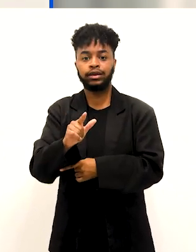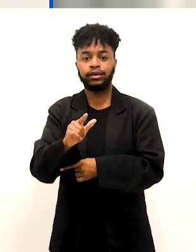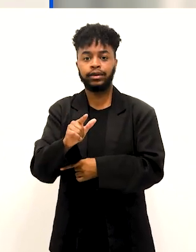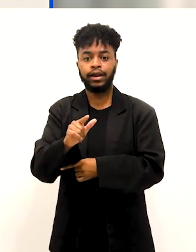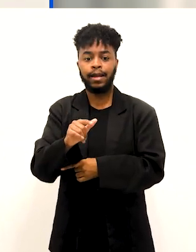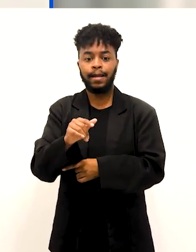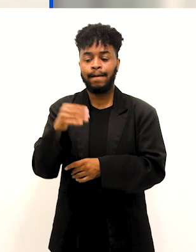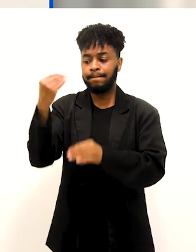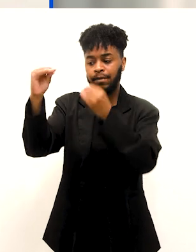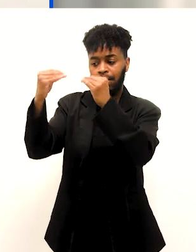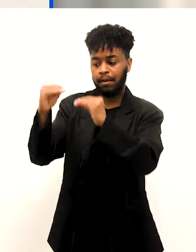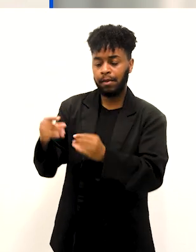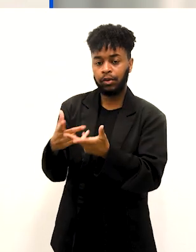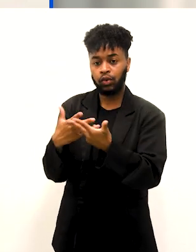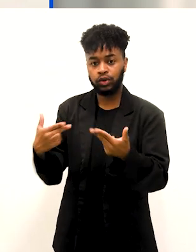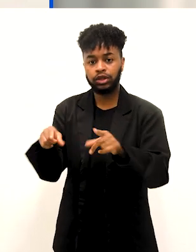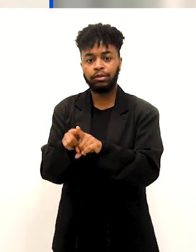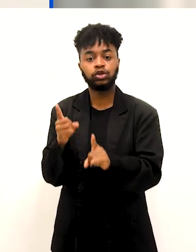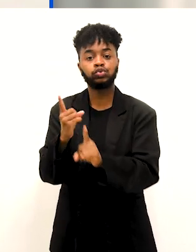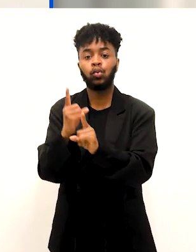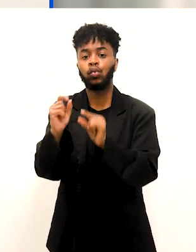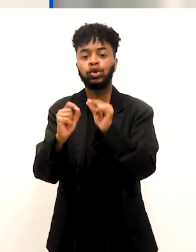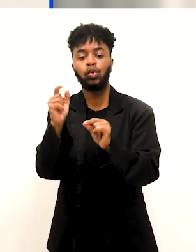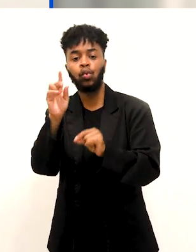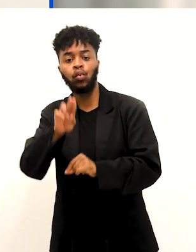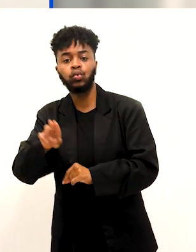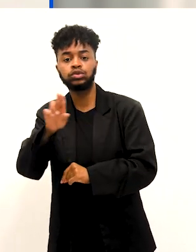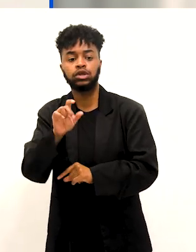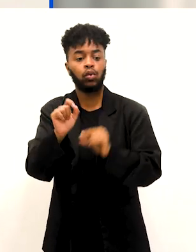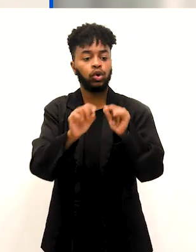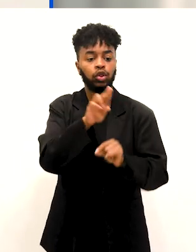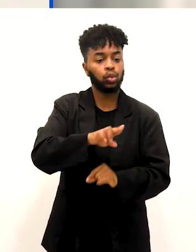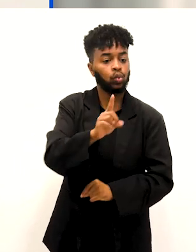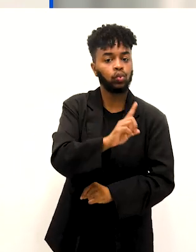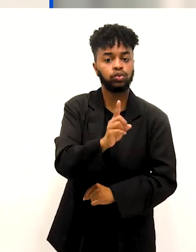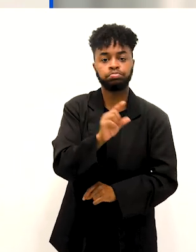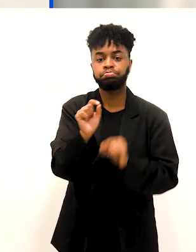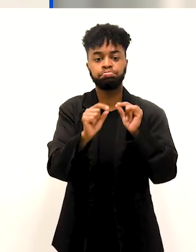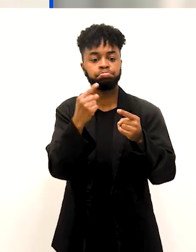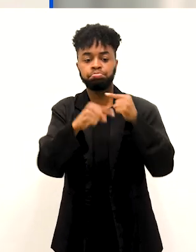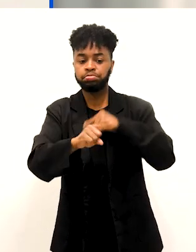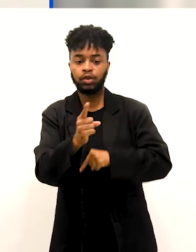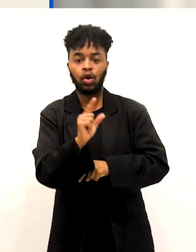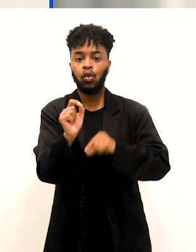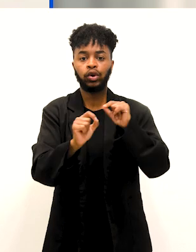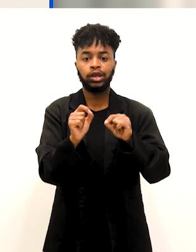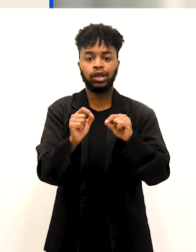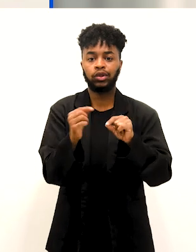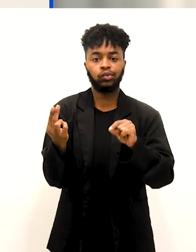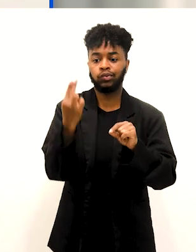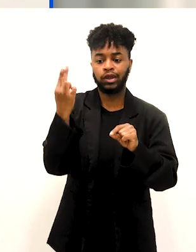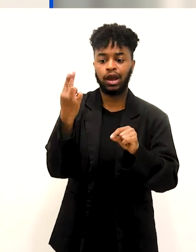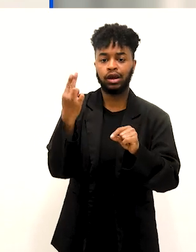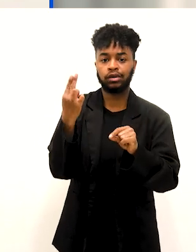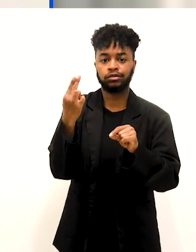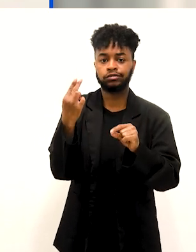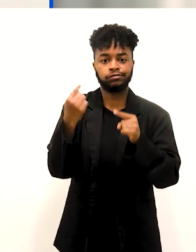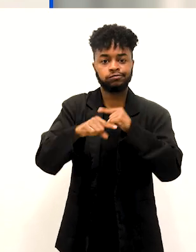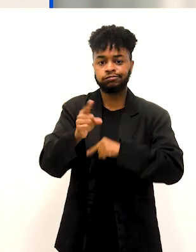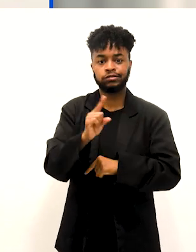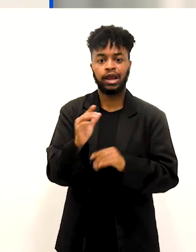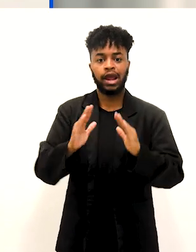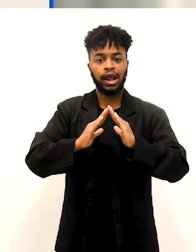as coisas e identificar aquilo que você realmente usa, aquilo que você não tem sentido mais manter, aquilo que não cabe mais em você, que você